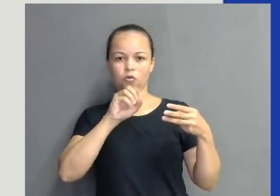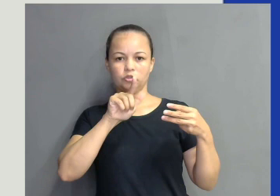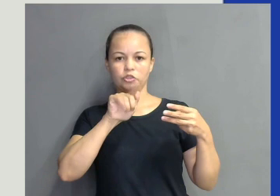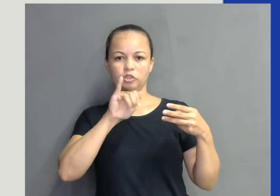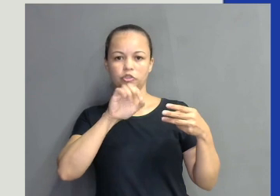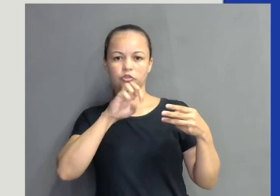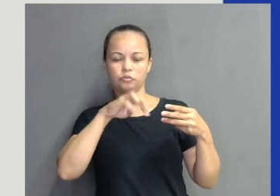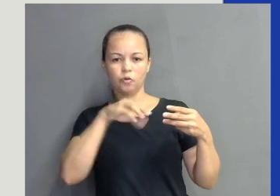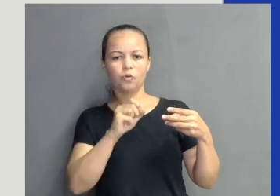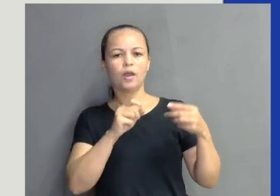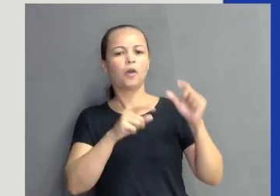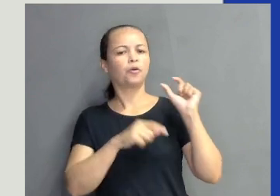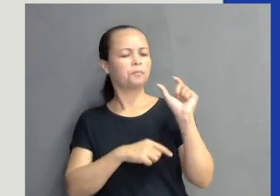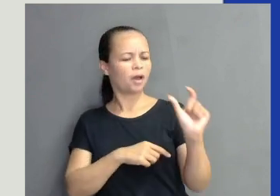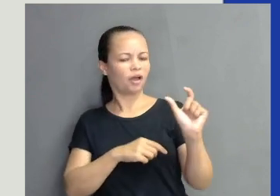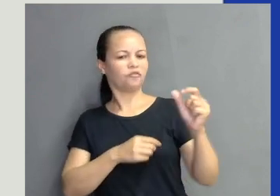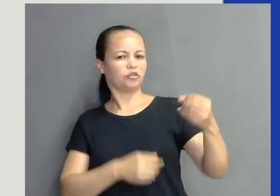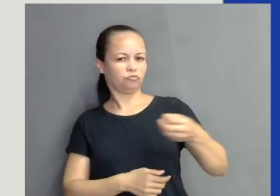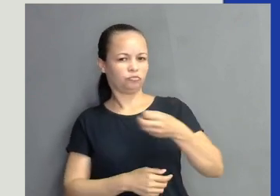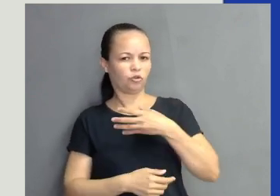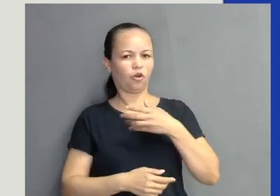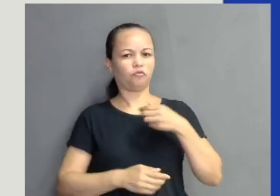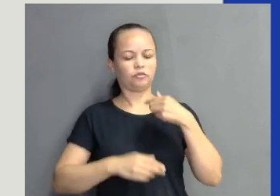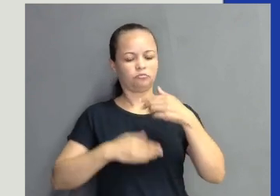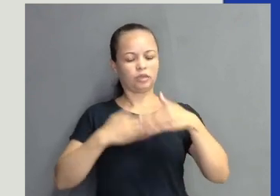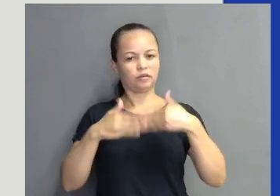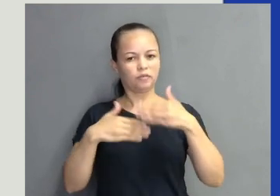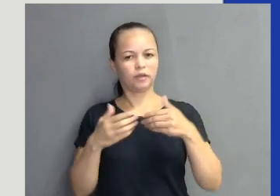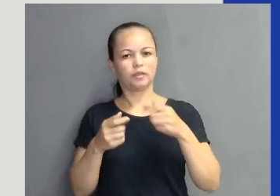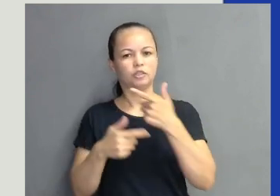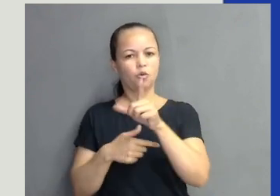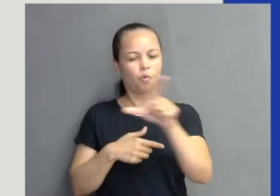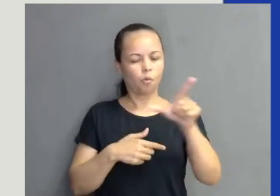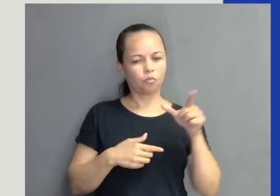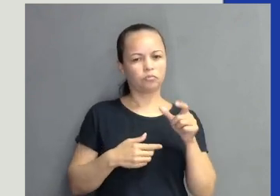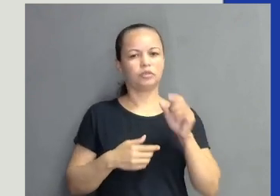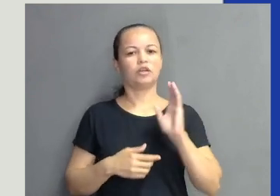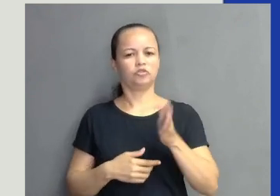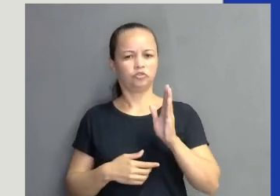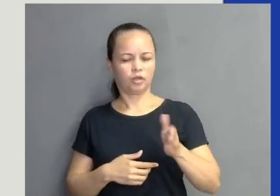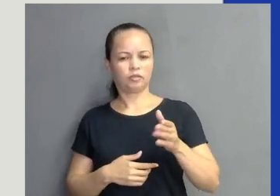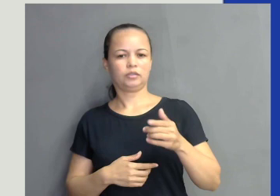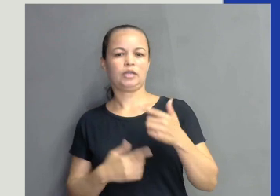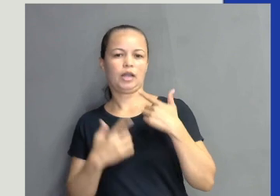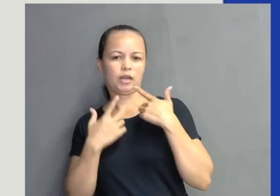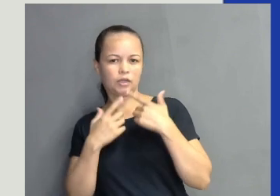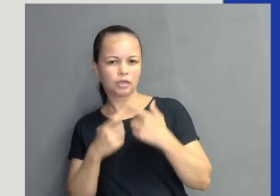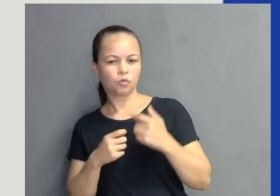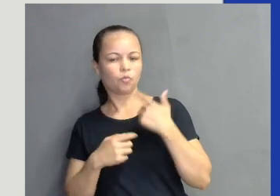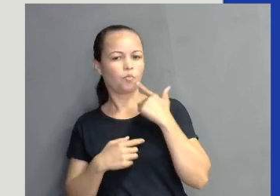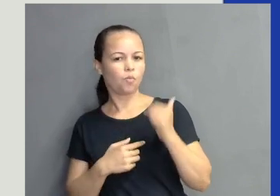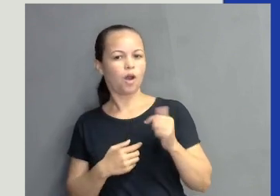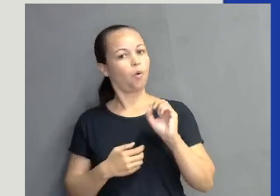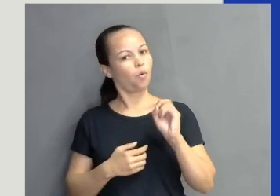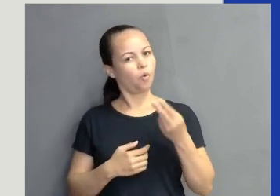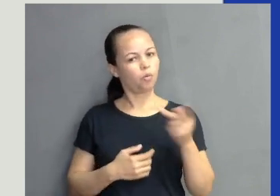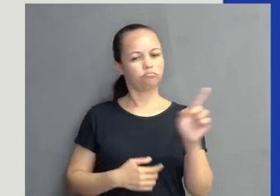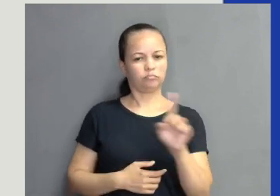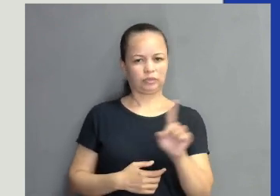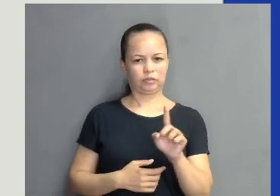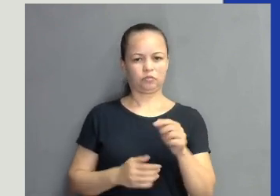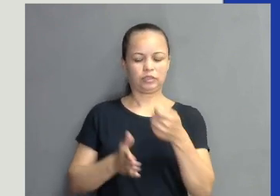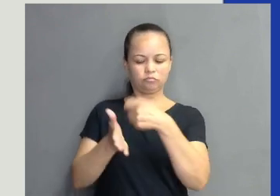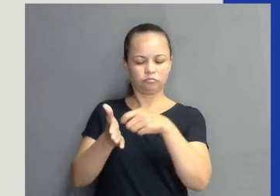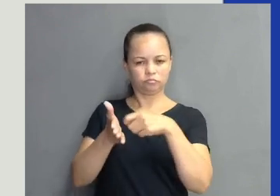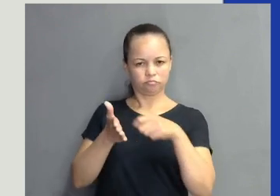ou formadas de outras já existentes na mesma língua ou não. Você pode anotar isso aí em seu caderno, tá?